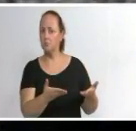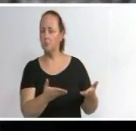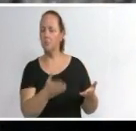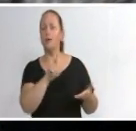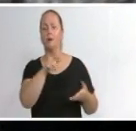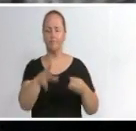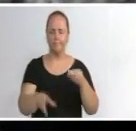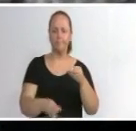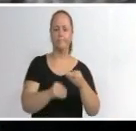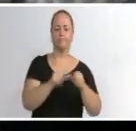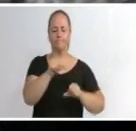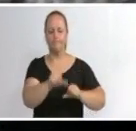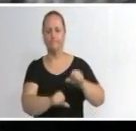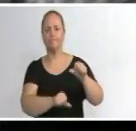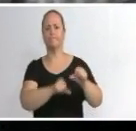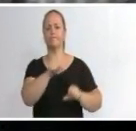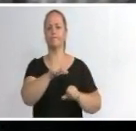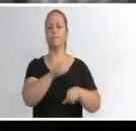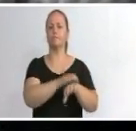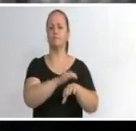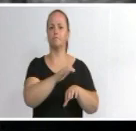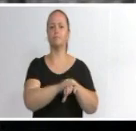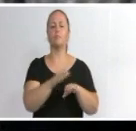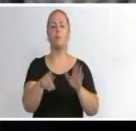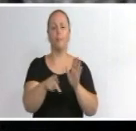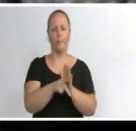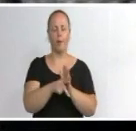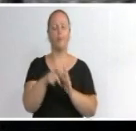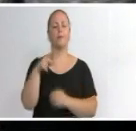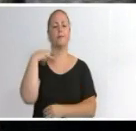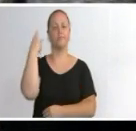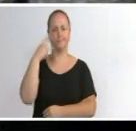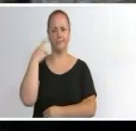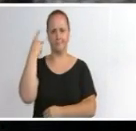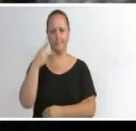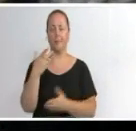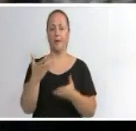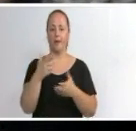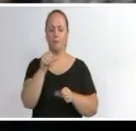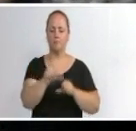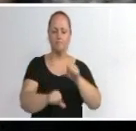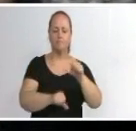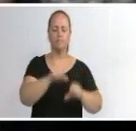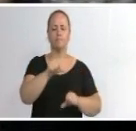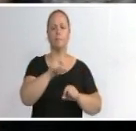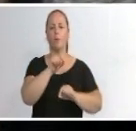É uma emenda modificativa de autoria do próprio vereador, que altera a idade...